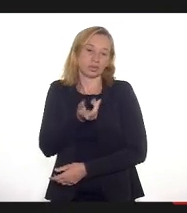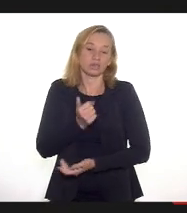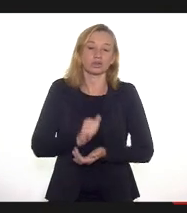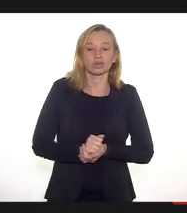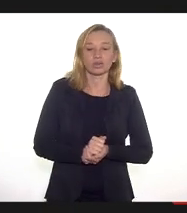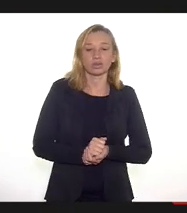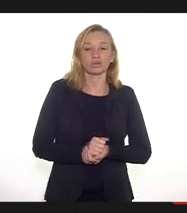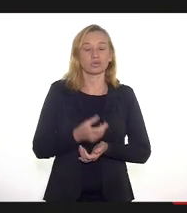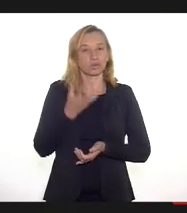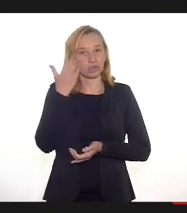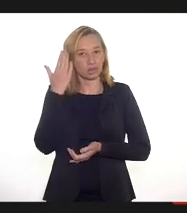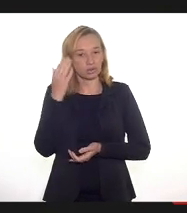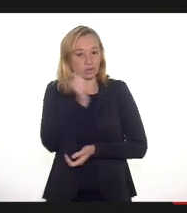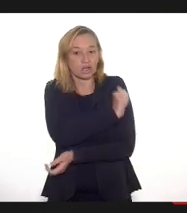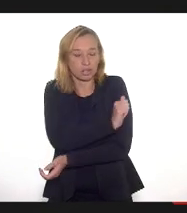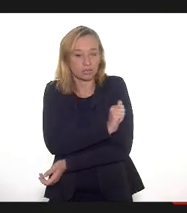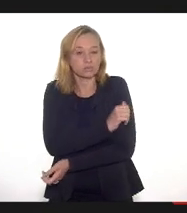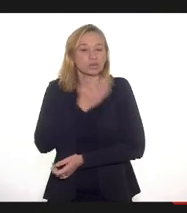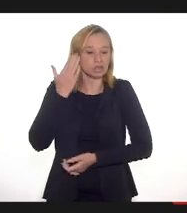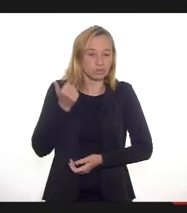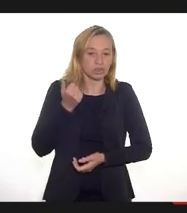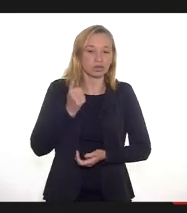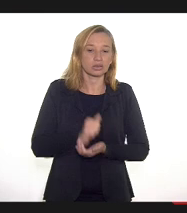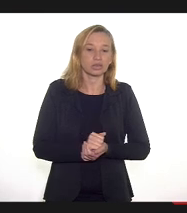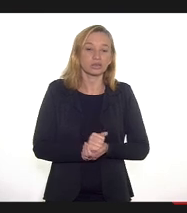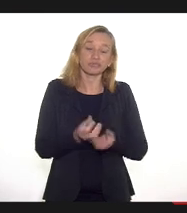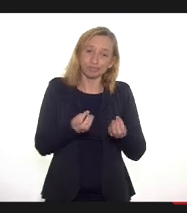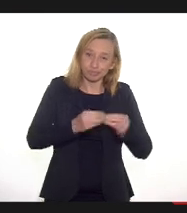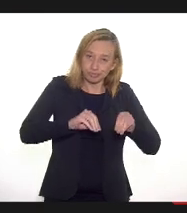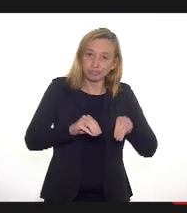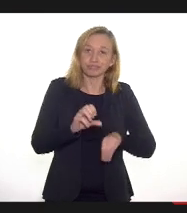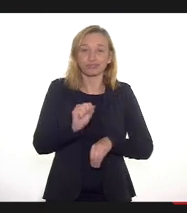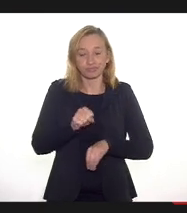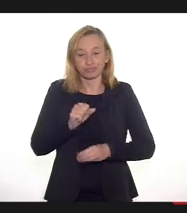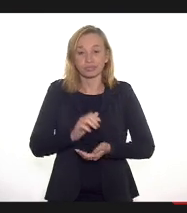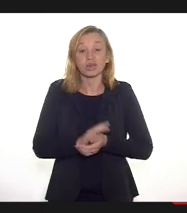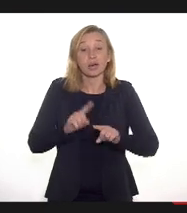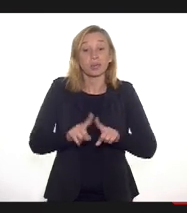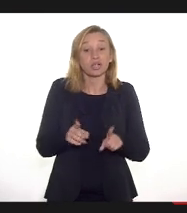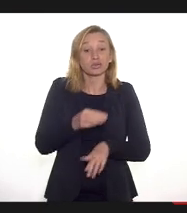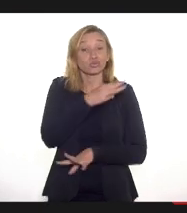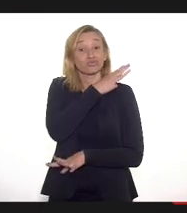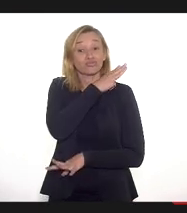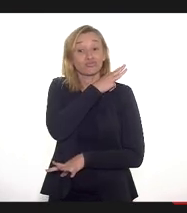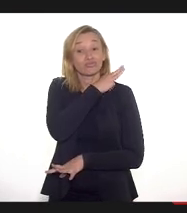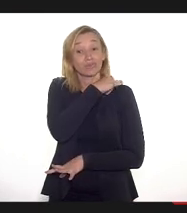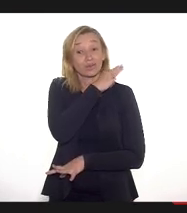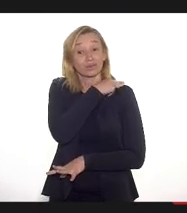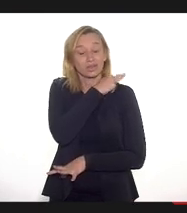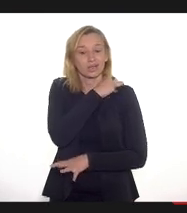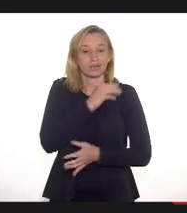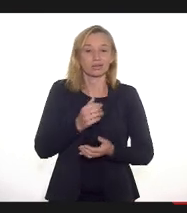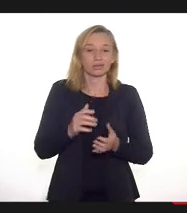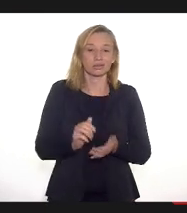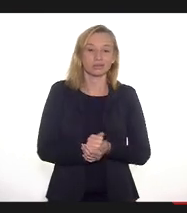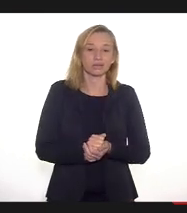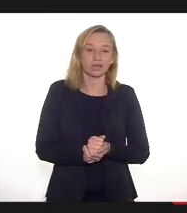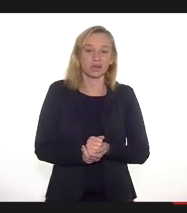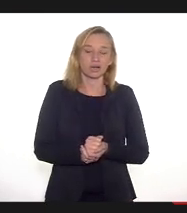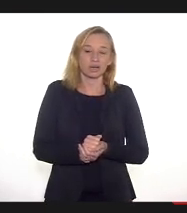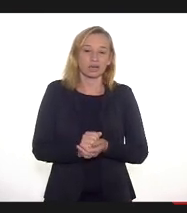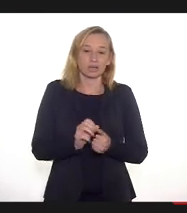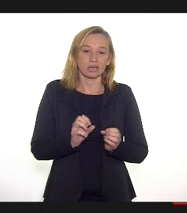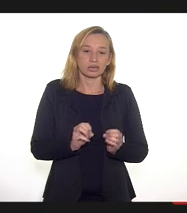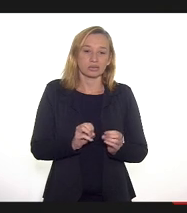que todos os alunos estão sendo prejudicados, mas o terceiro ano que alunos que ingressariam